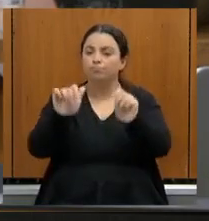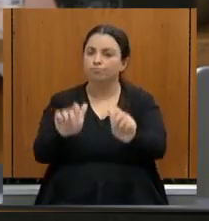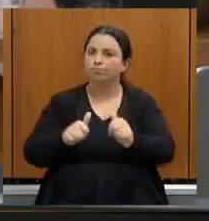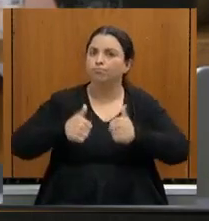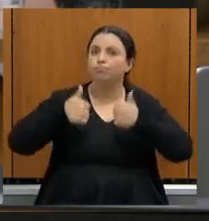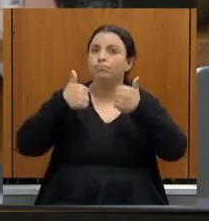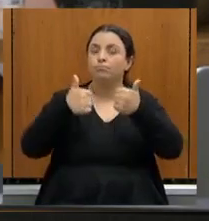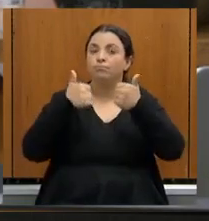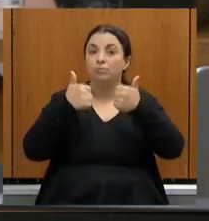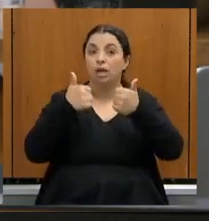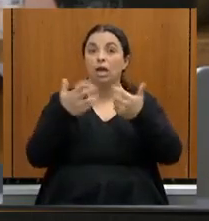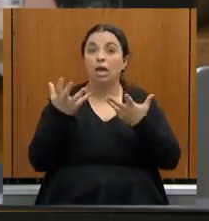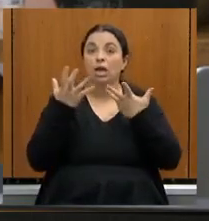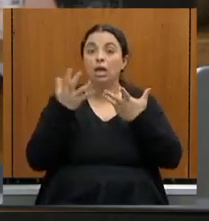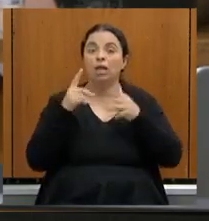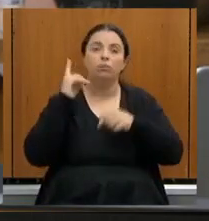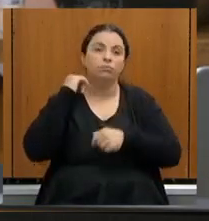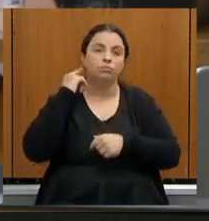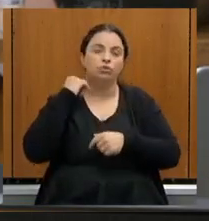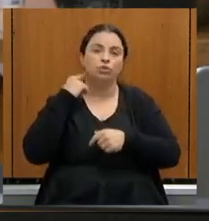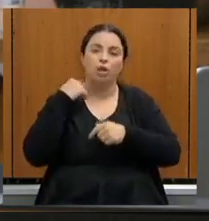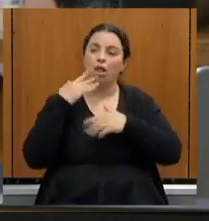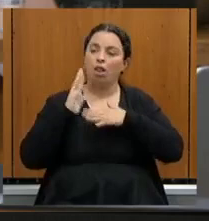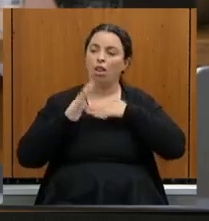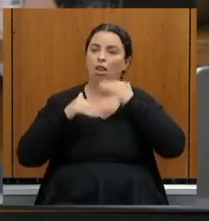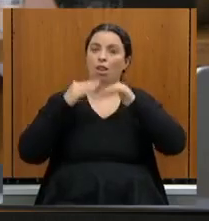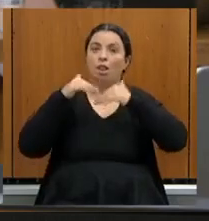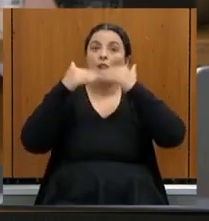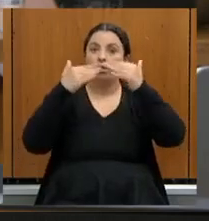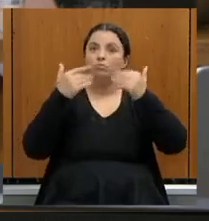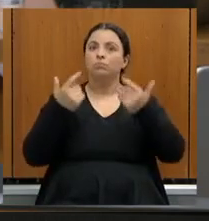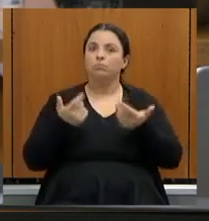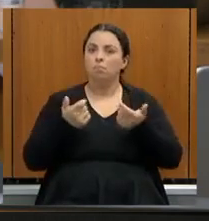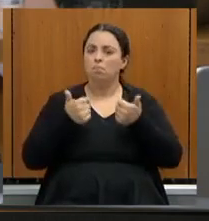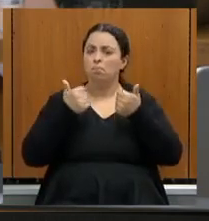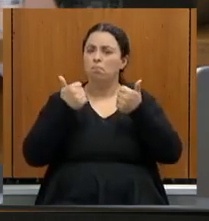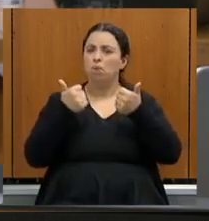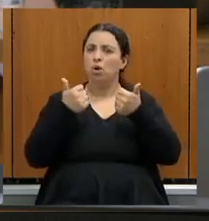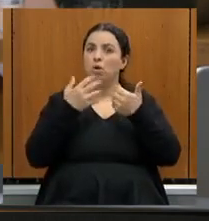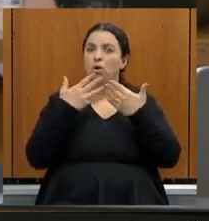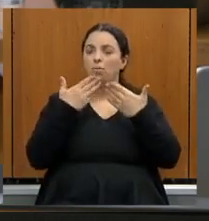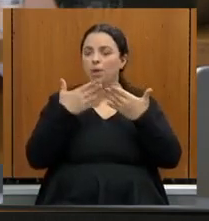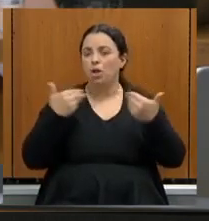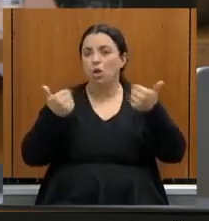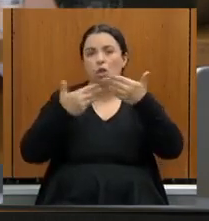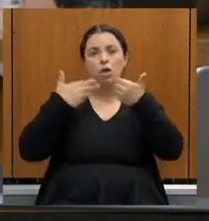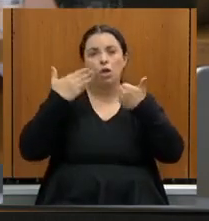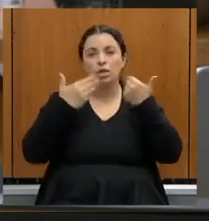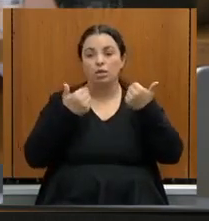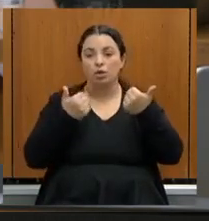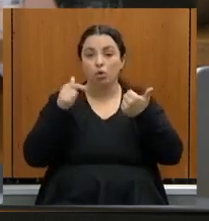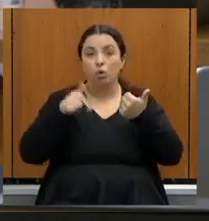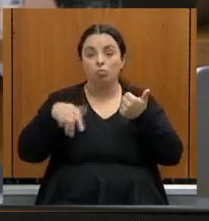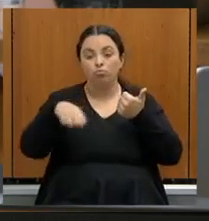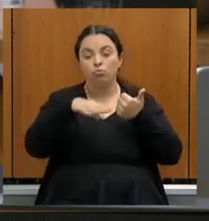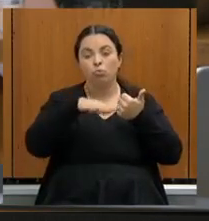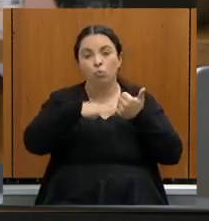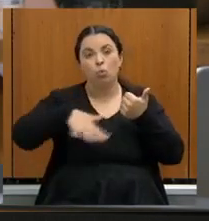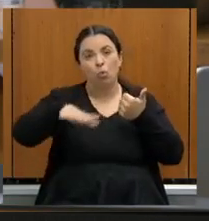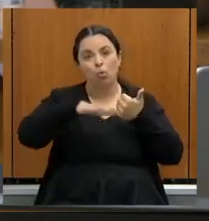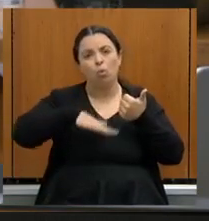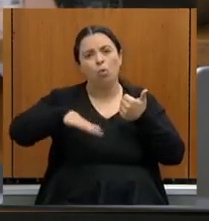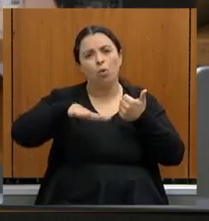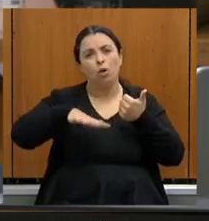de Minas Gerais como uma terra que tem se mostrado ao longo da